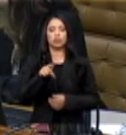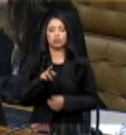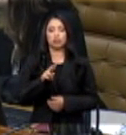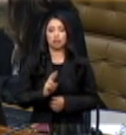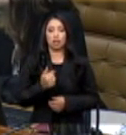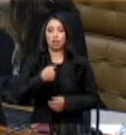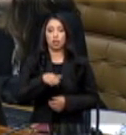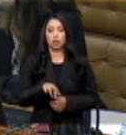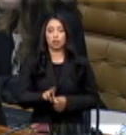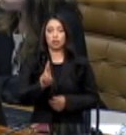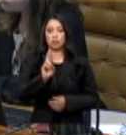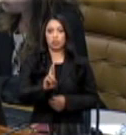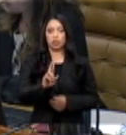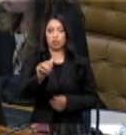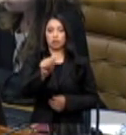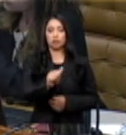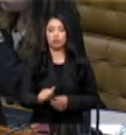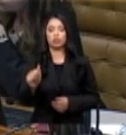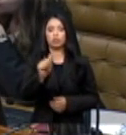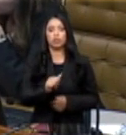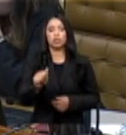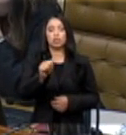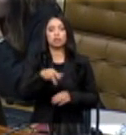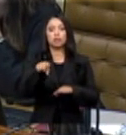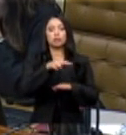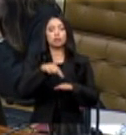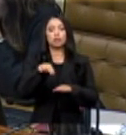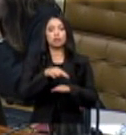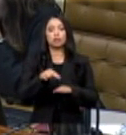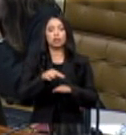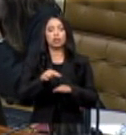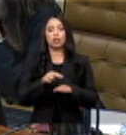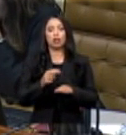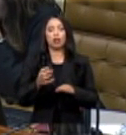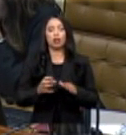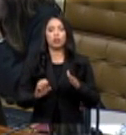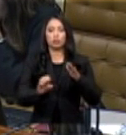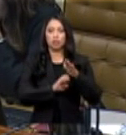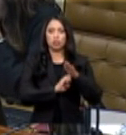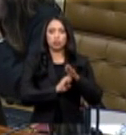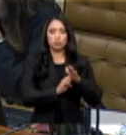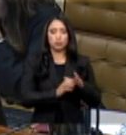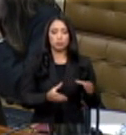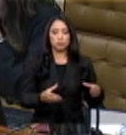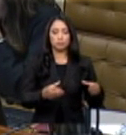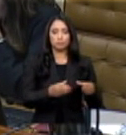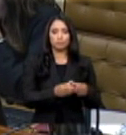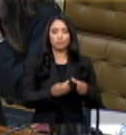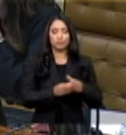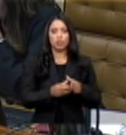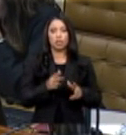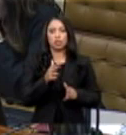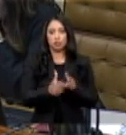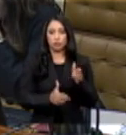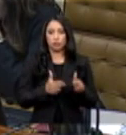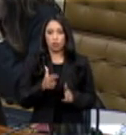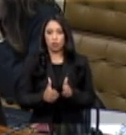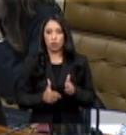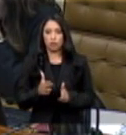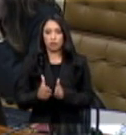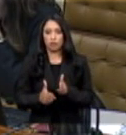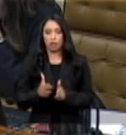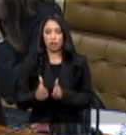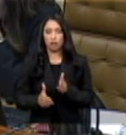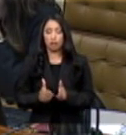aqui Associação Nacional das Concessionárias Ferroviárias, Associação Brasileira da Indústria